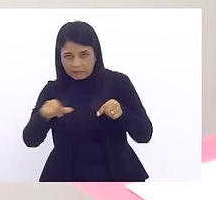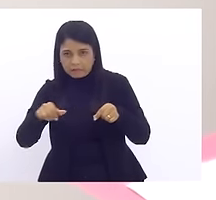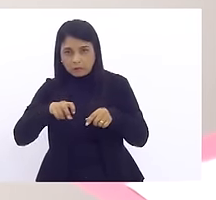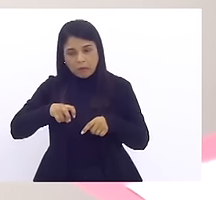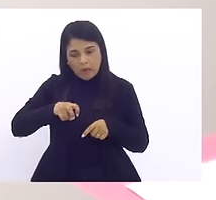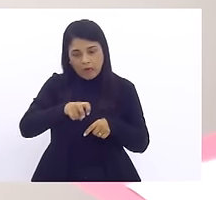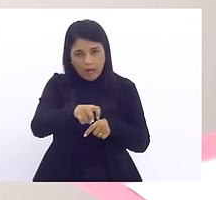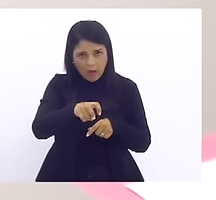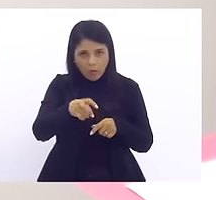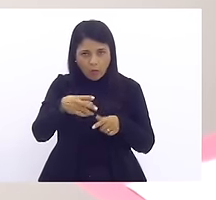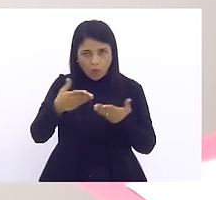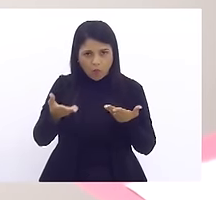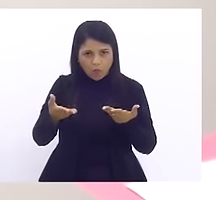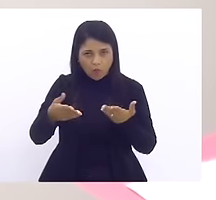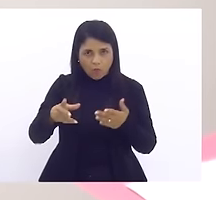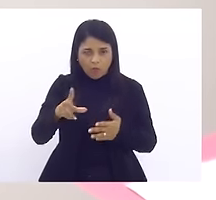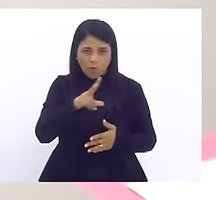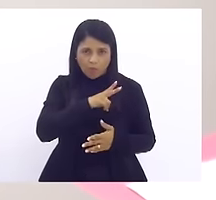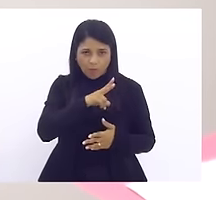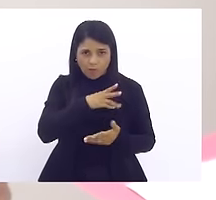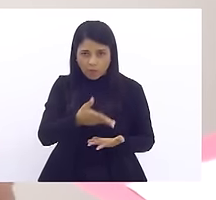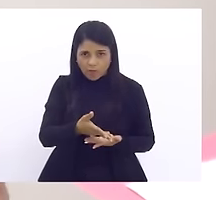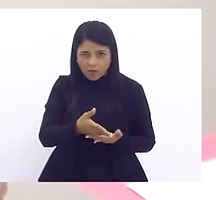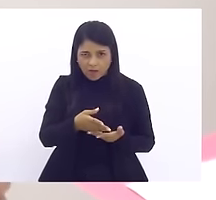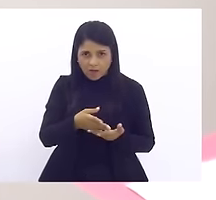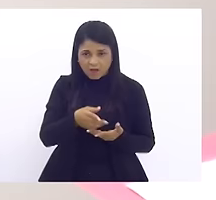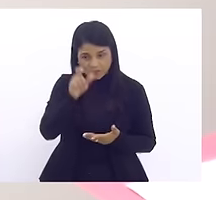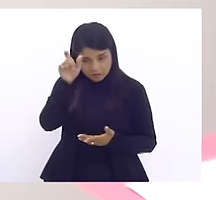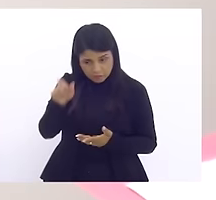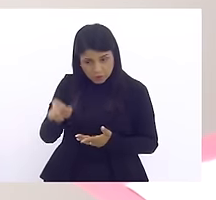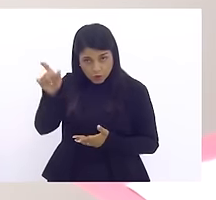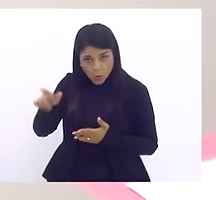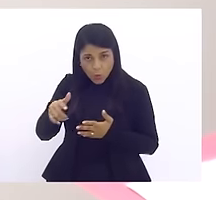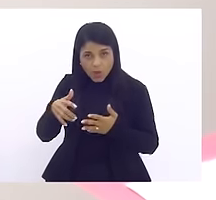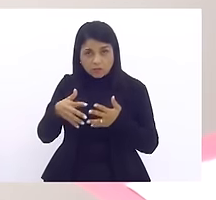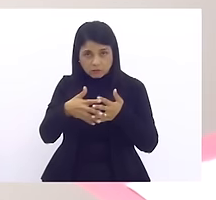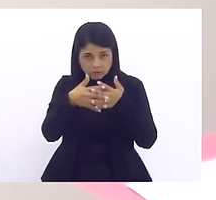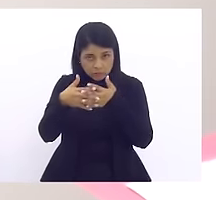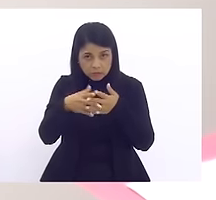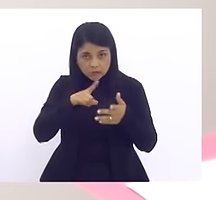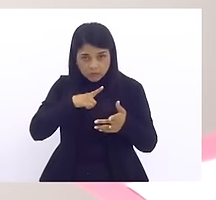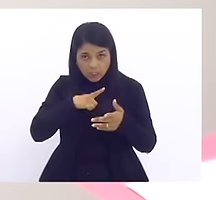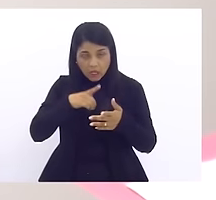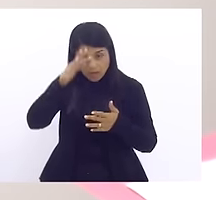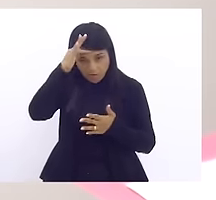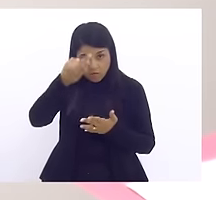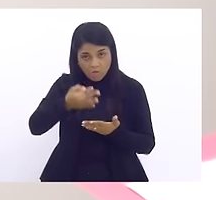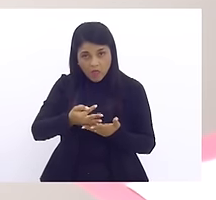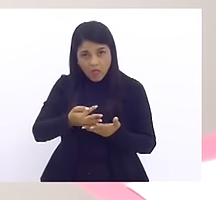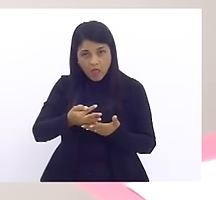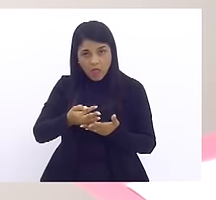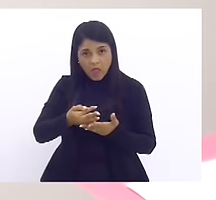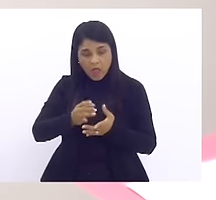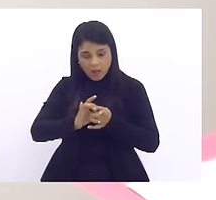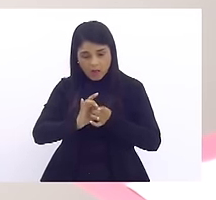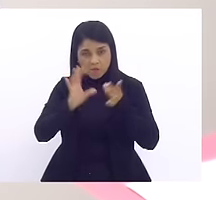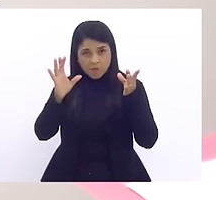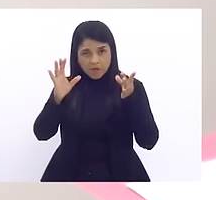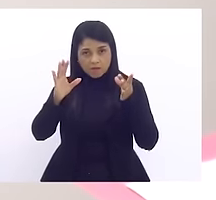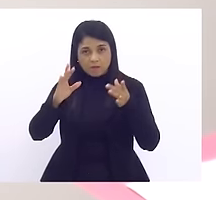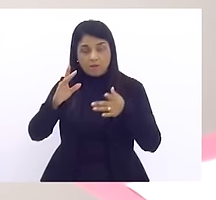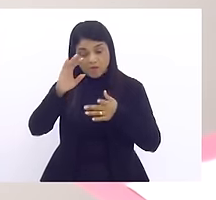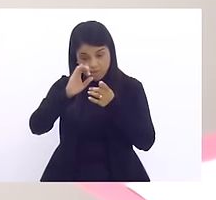bem vamos dizer que eles pudesse fazer isso essas pessoas têm fé pública para usar o lacre do dentro essas pessoas não têm fé pública